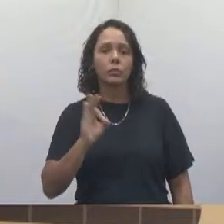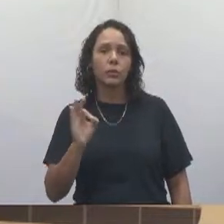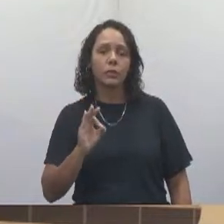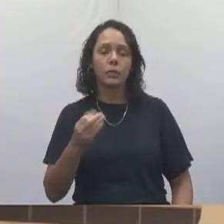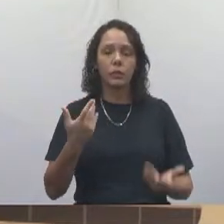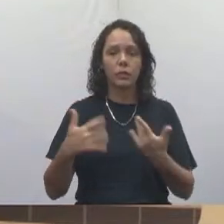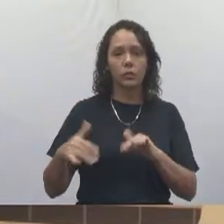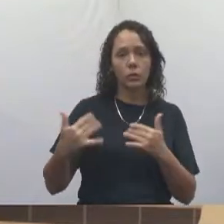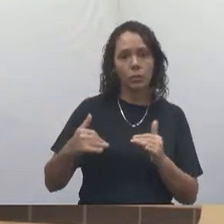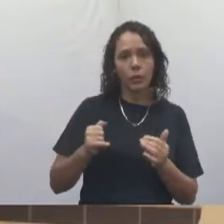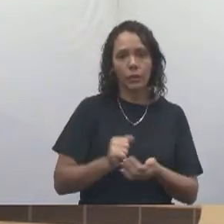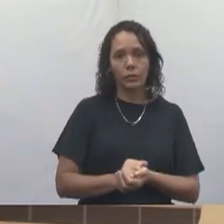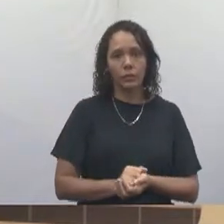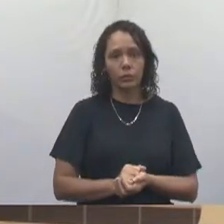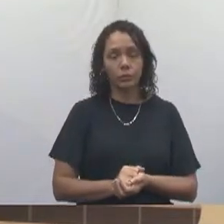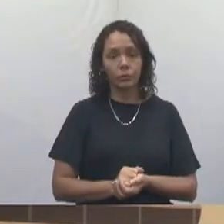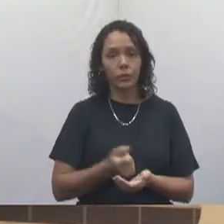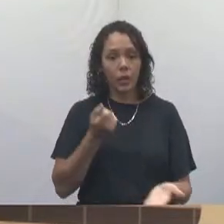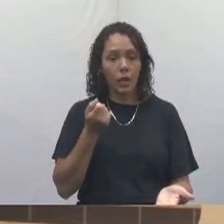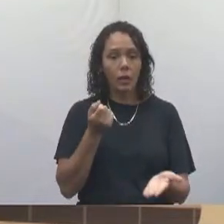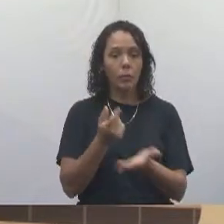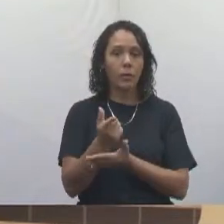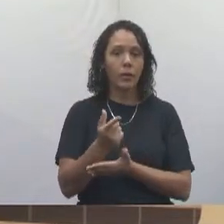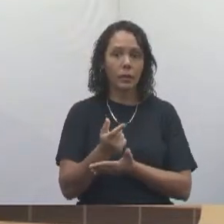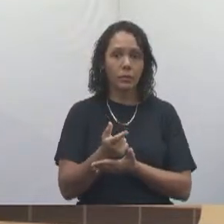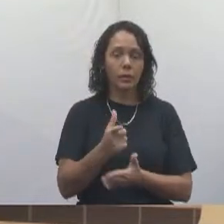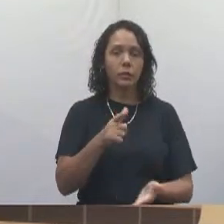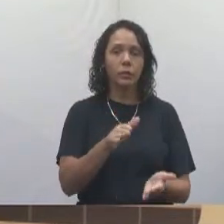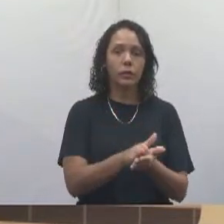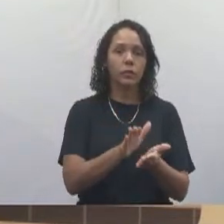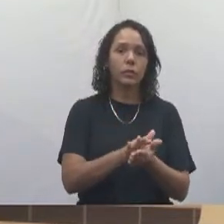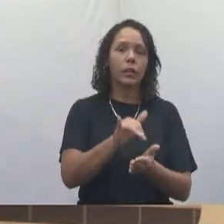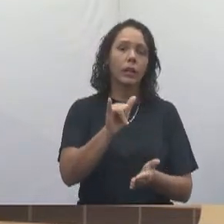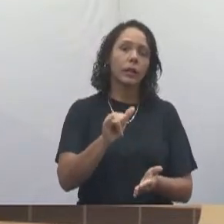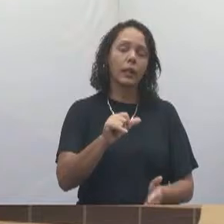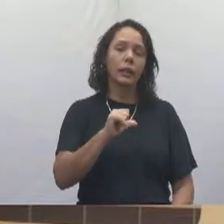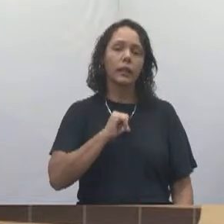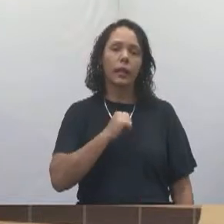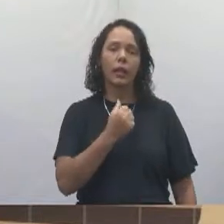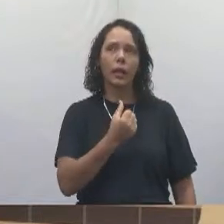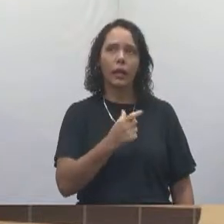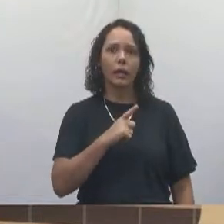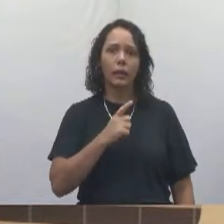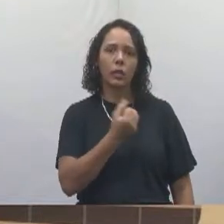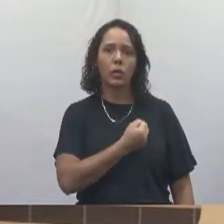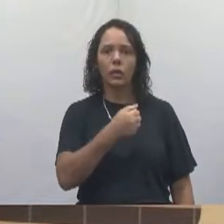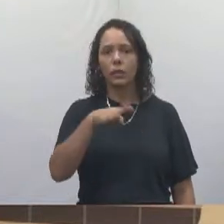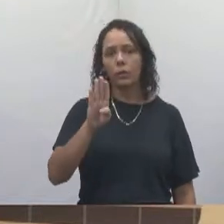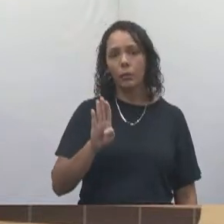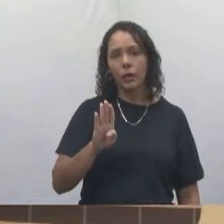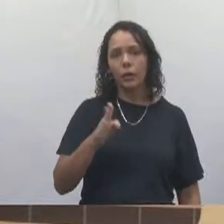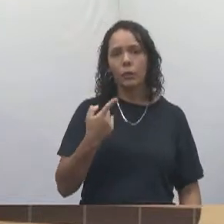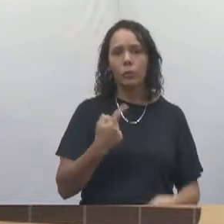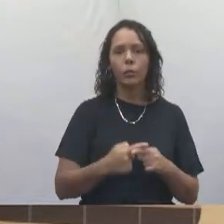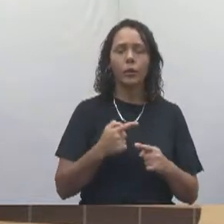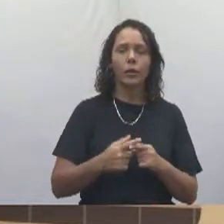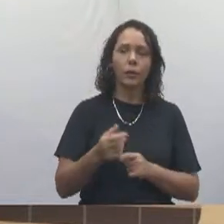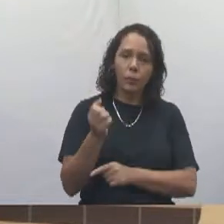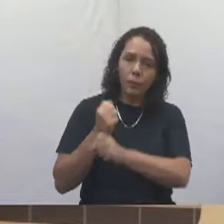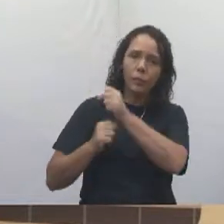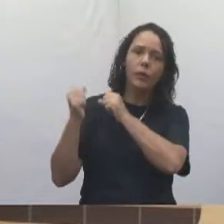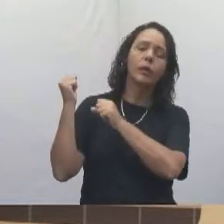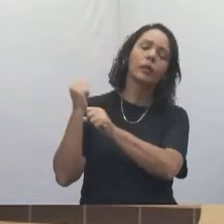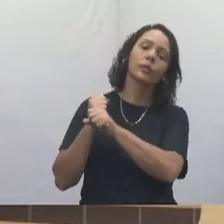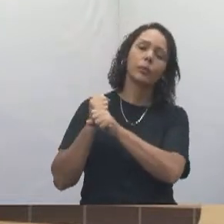quer dizer, a capacidade de pagamento, Jacareí está com B. Por que não está com A? Pelas razões do ano passado. O ano passado,